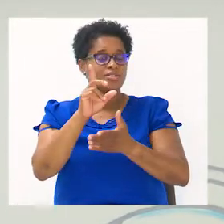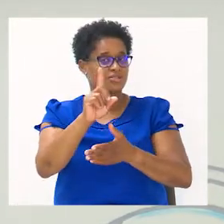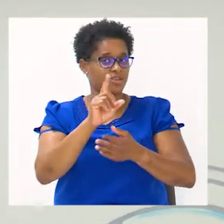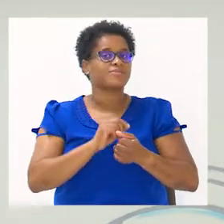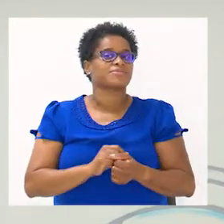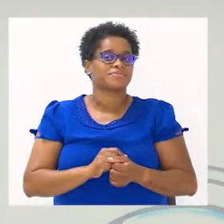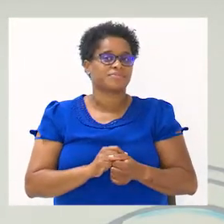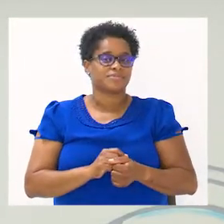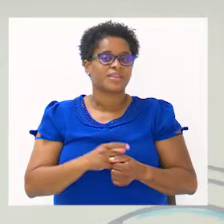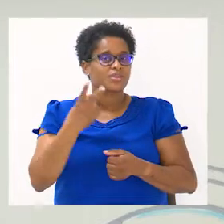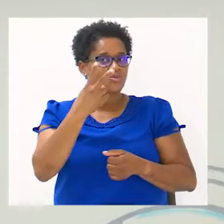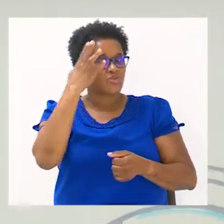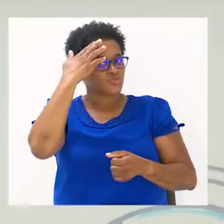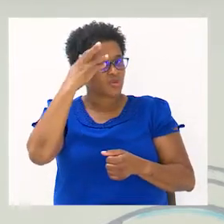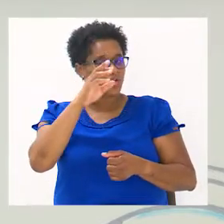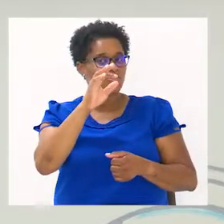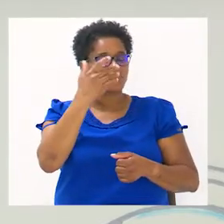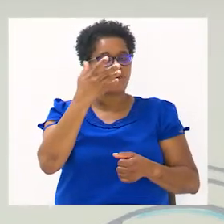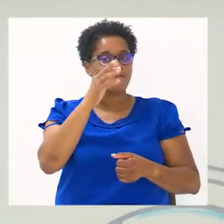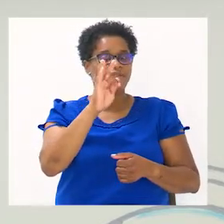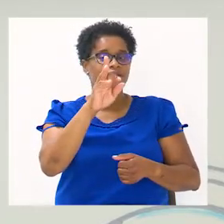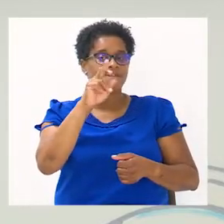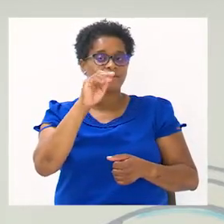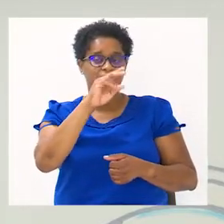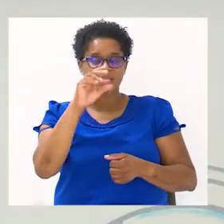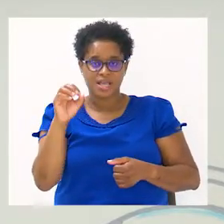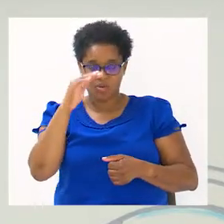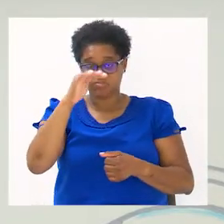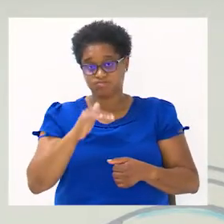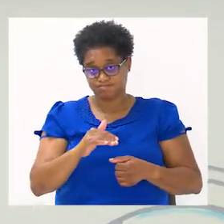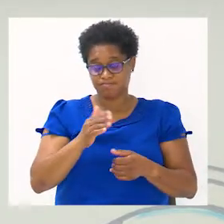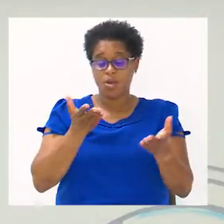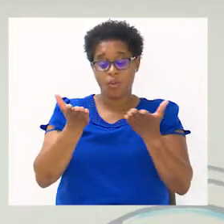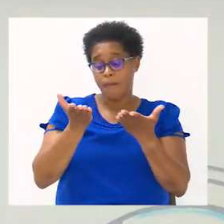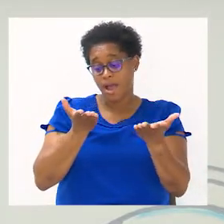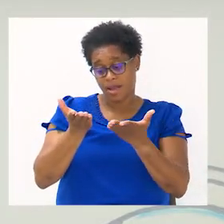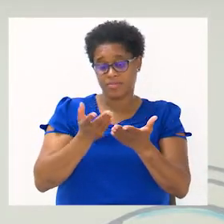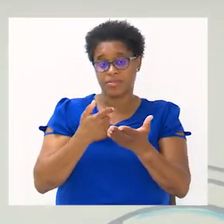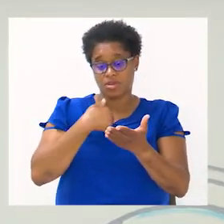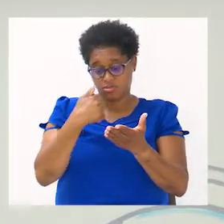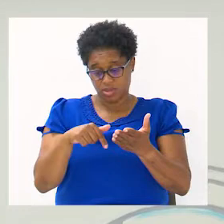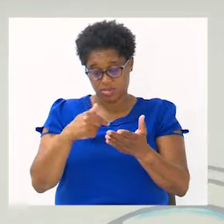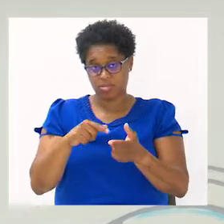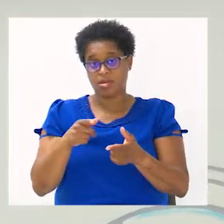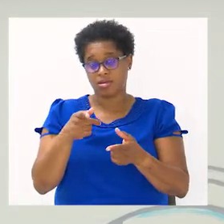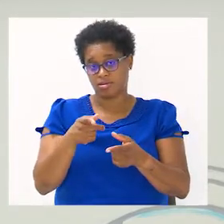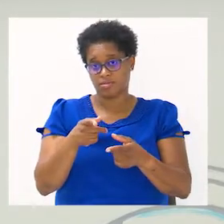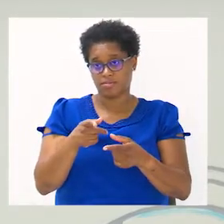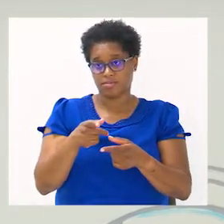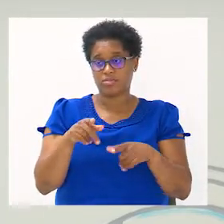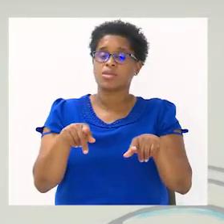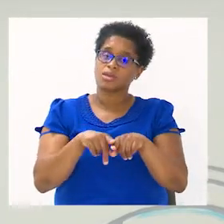no 6º ano. São dois números fracionários, não é? Para comparar, não é? Eu tenho que